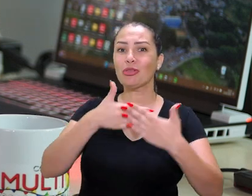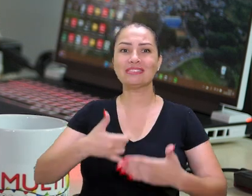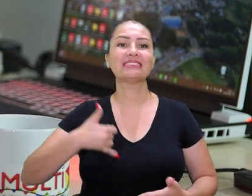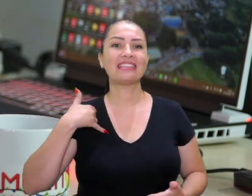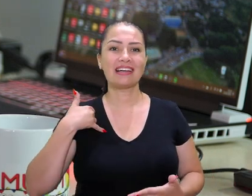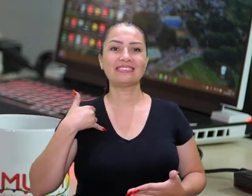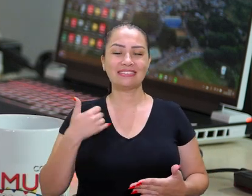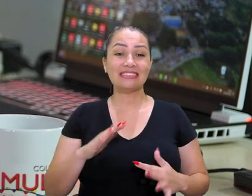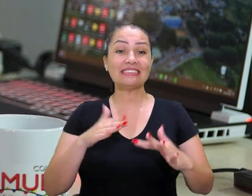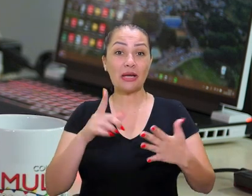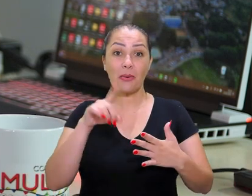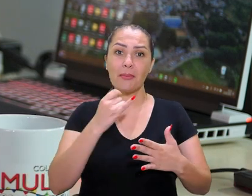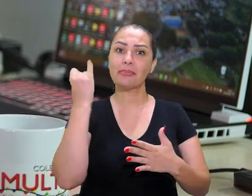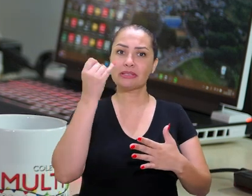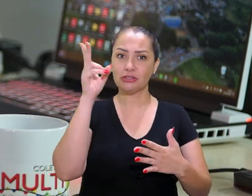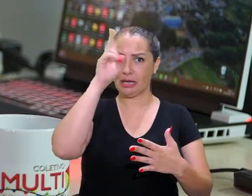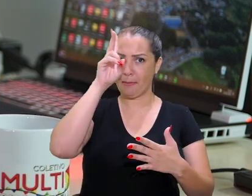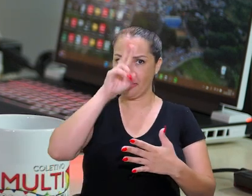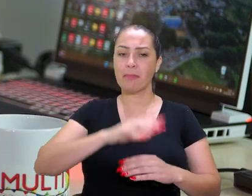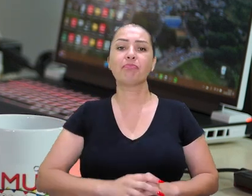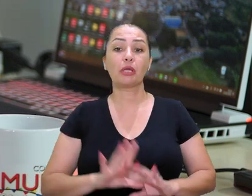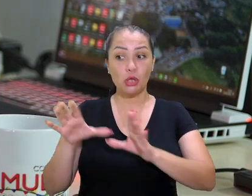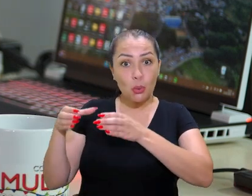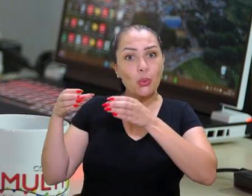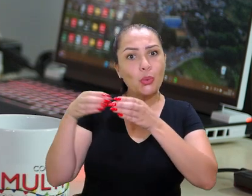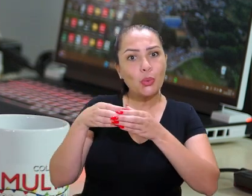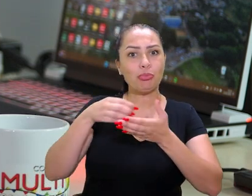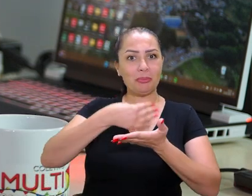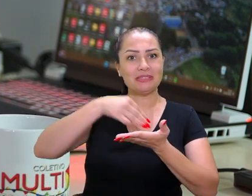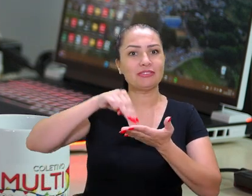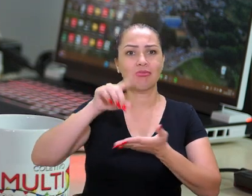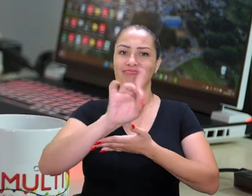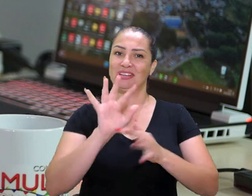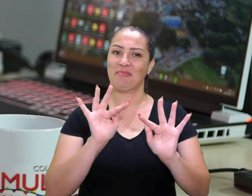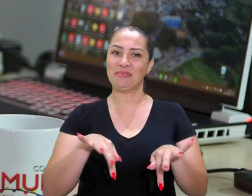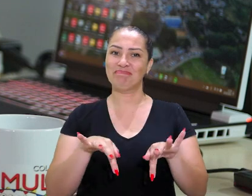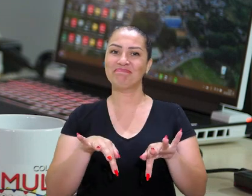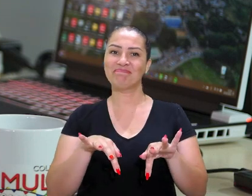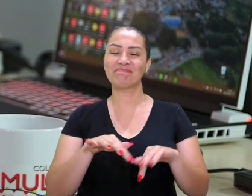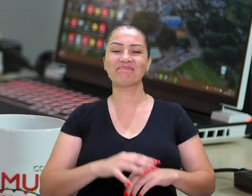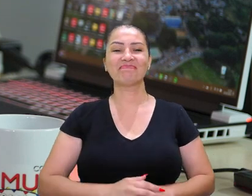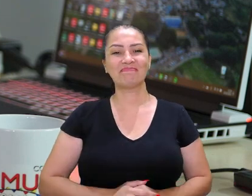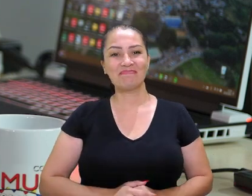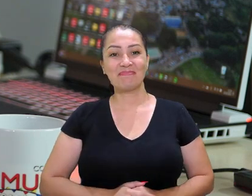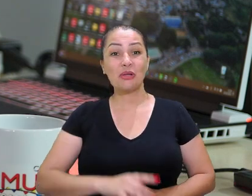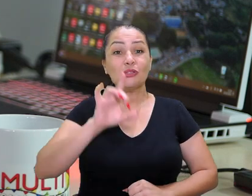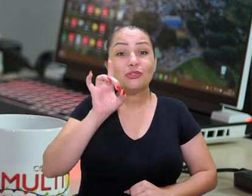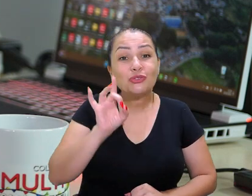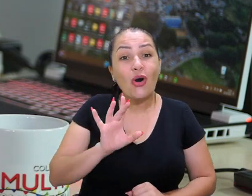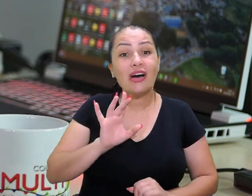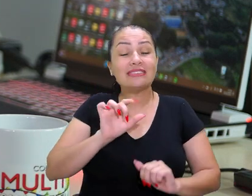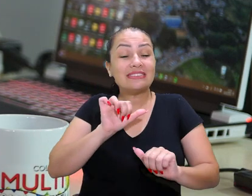é importante destacar que o Mensageiros, aquele grupo de teatro, ele não terminou. Ele se